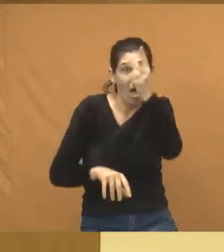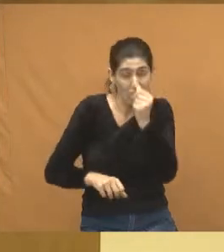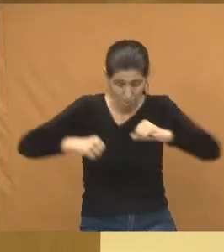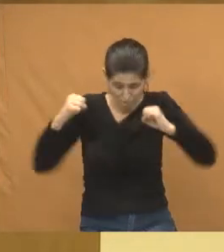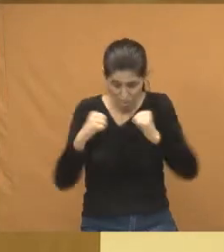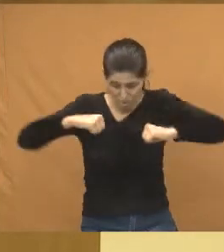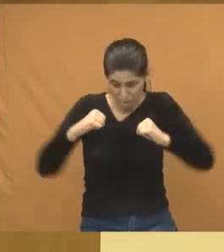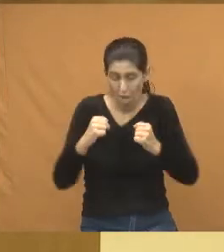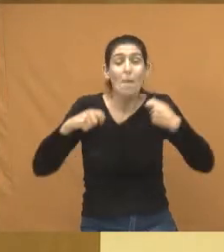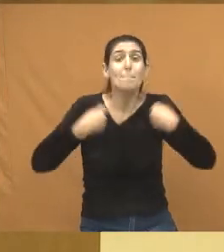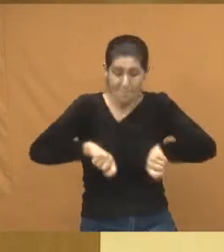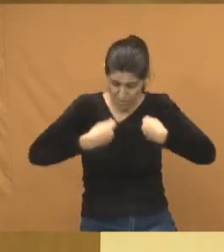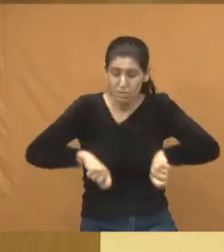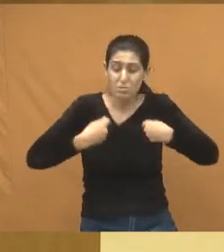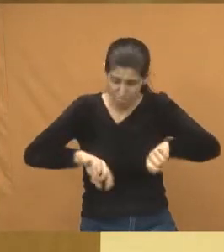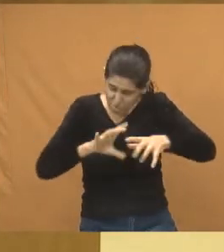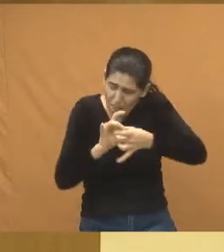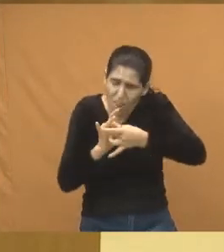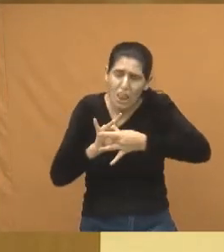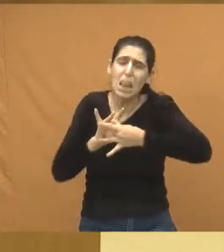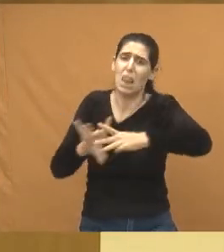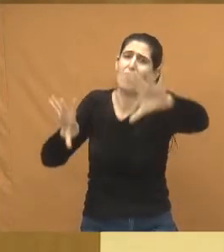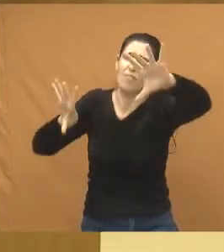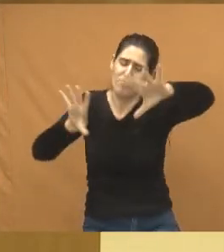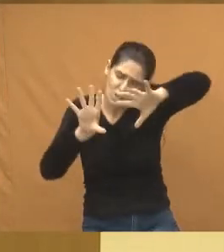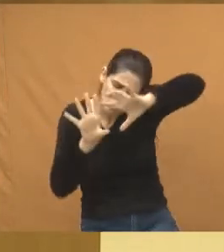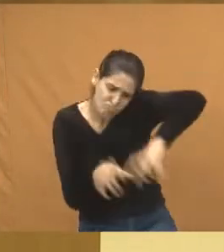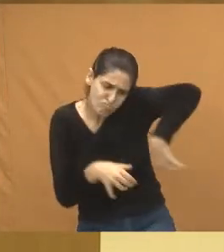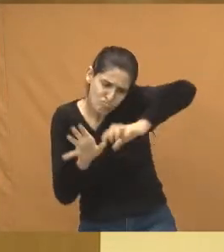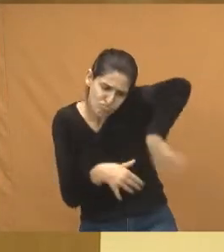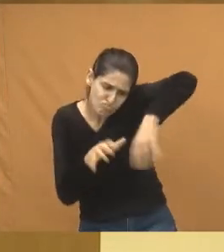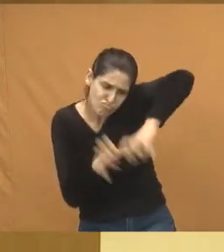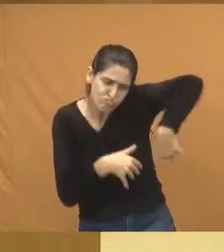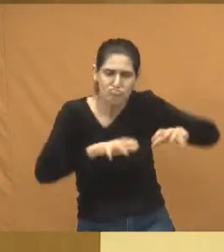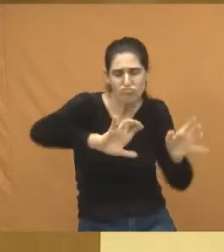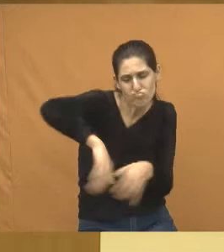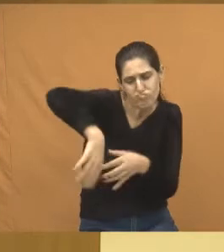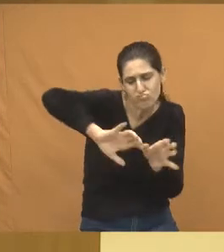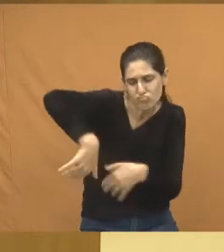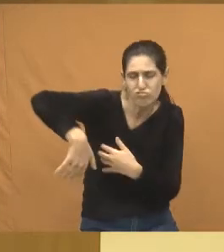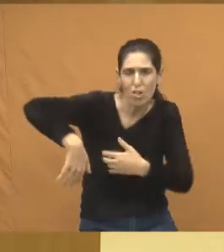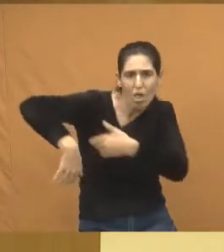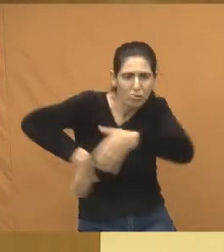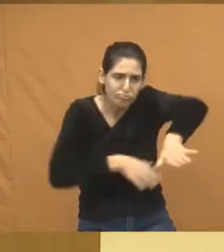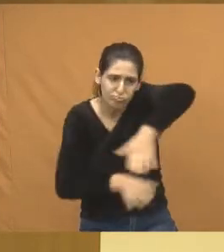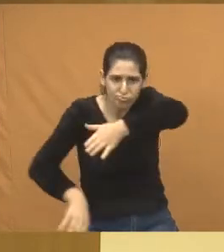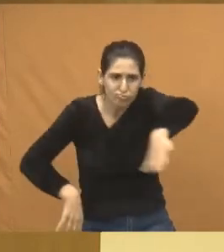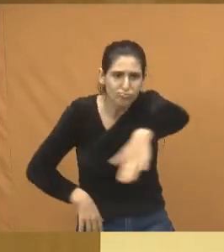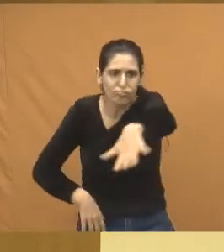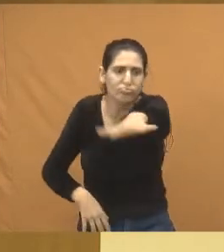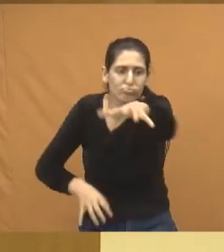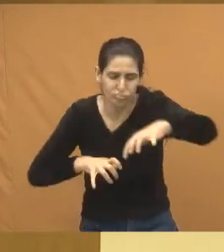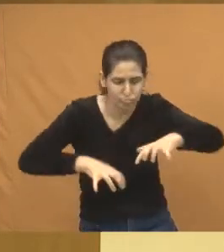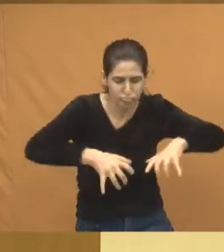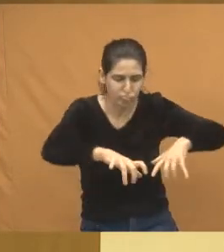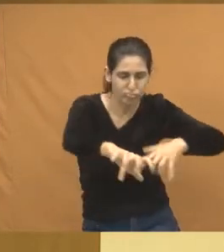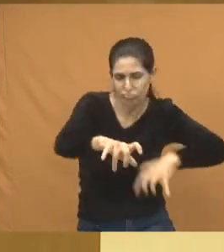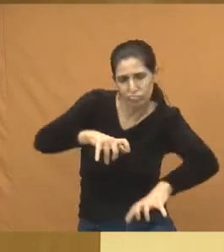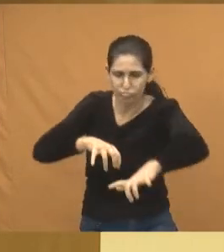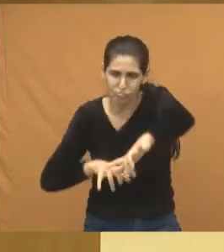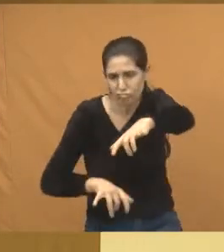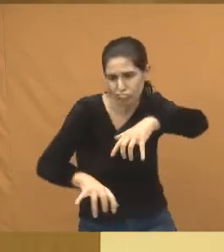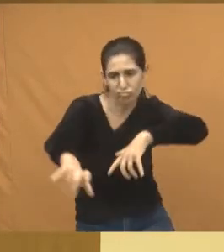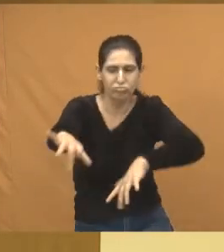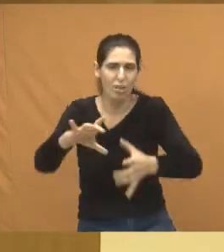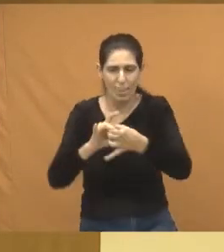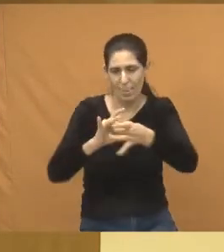aí de pensarem direitinho e votarem aí favorável a esse projeto, não um projeto para o vereador, mas um projeto para aquelas pessoas